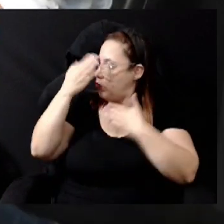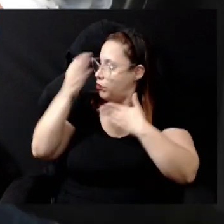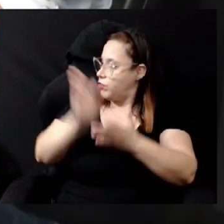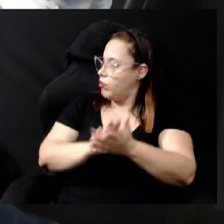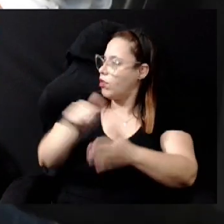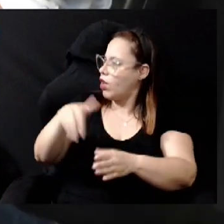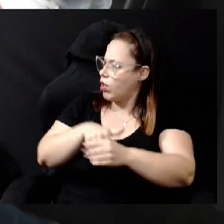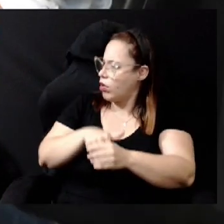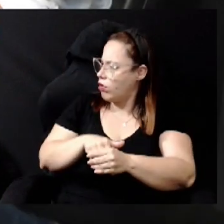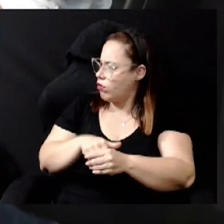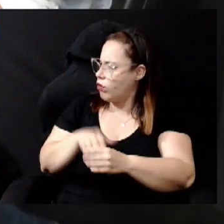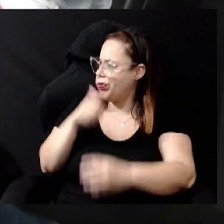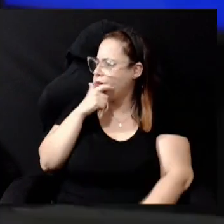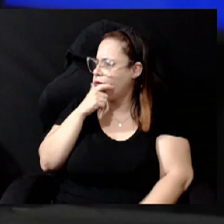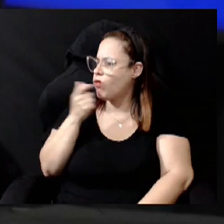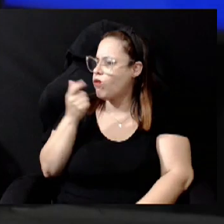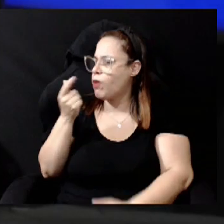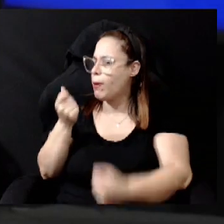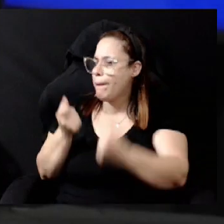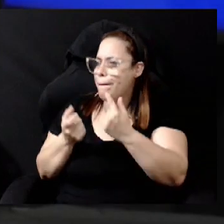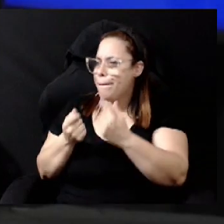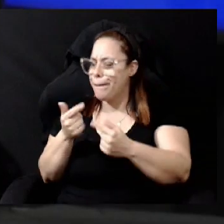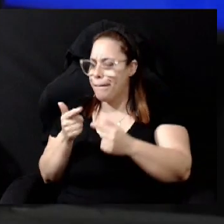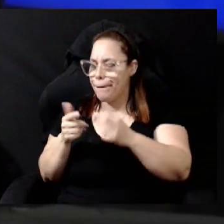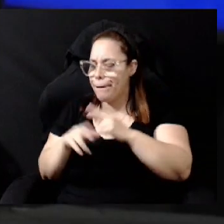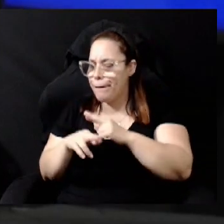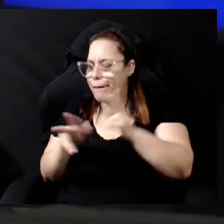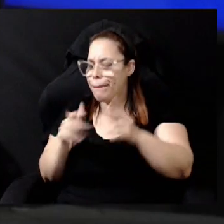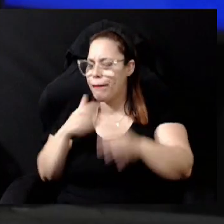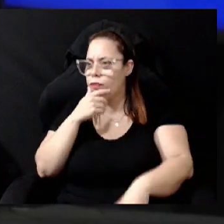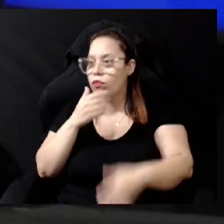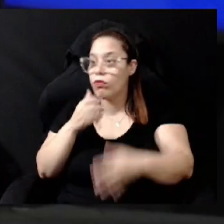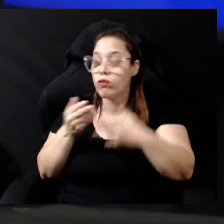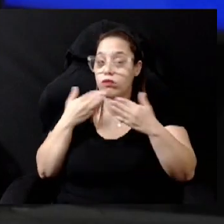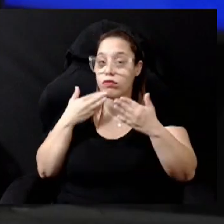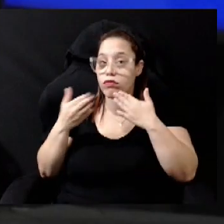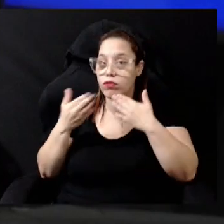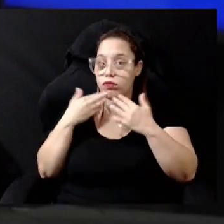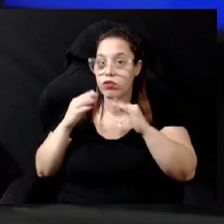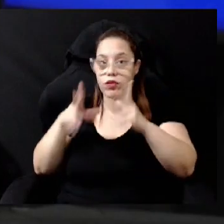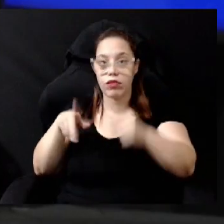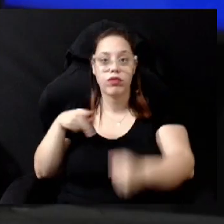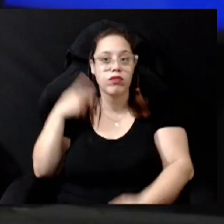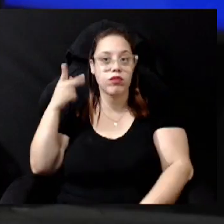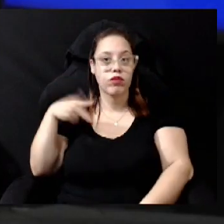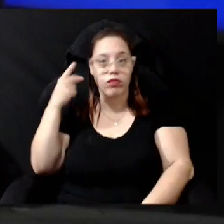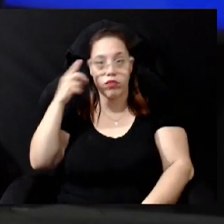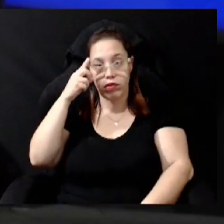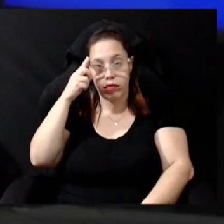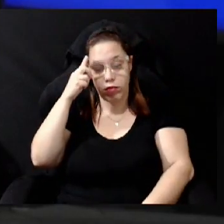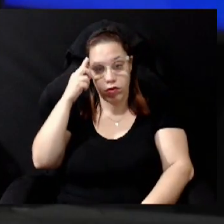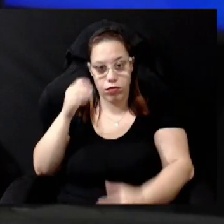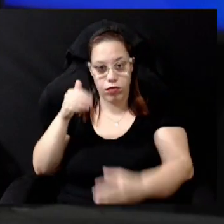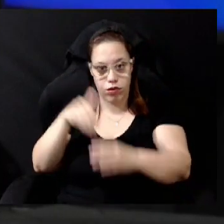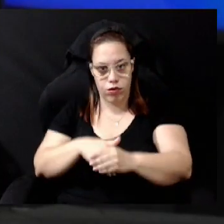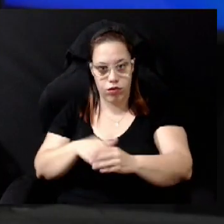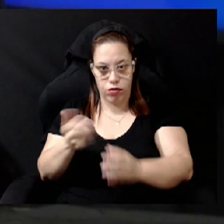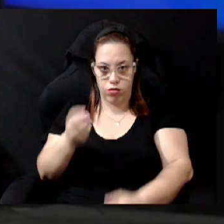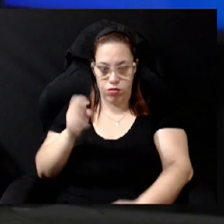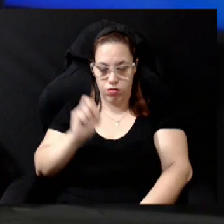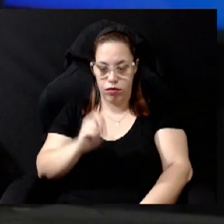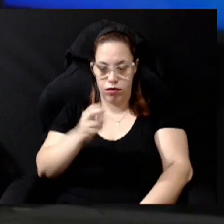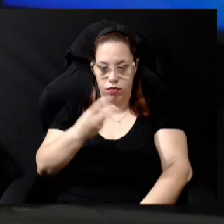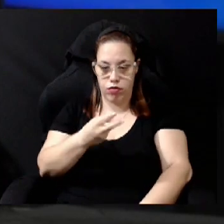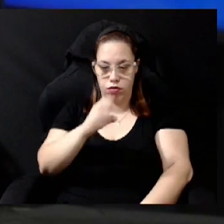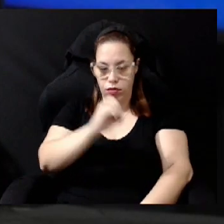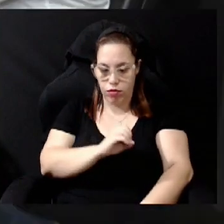teve algum gostinho diferente? Até porque quando a gente conversou com todos os parlamentares sobre a eleição de 2020... A